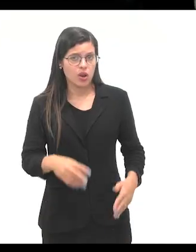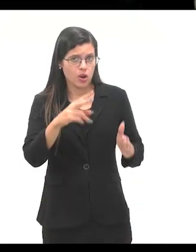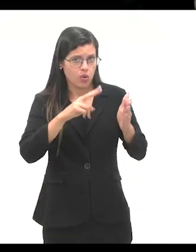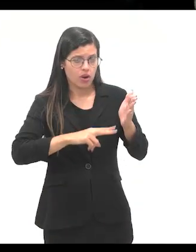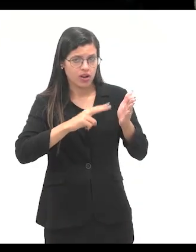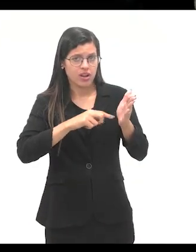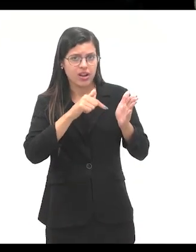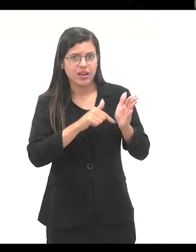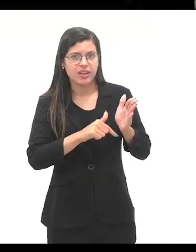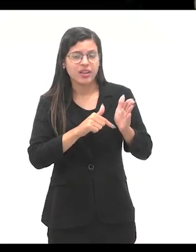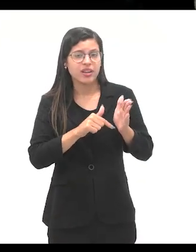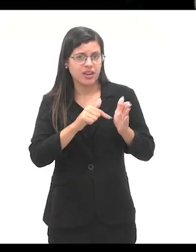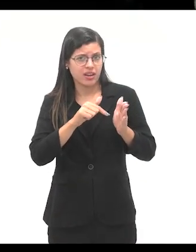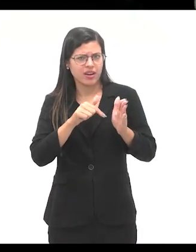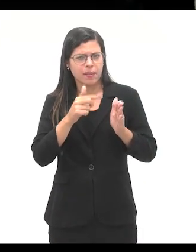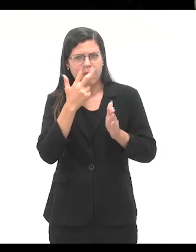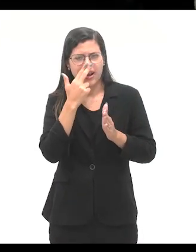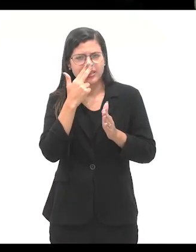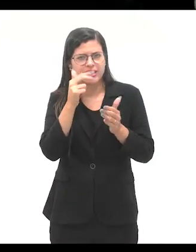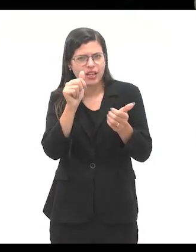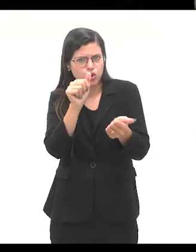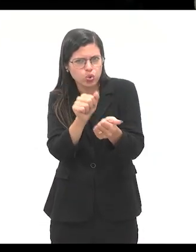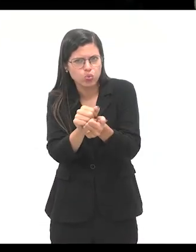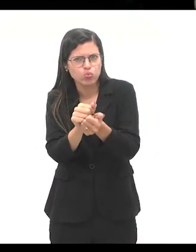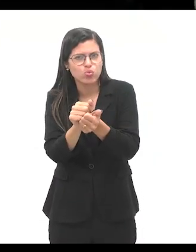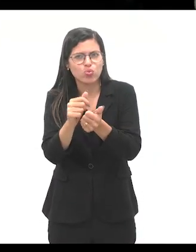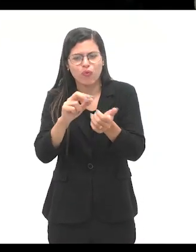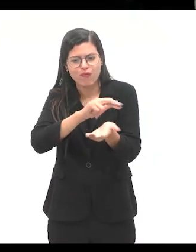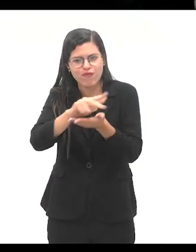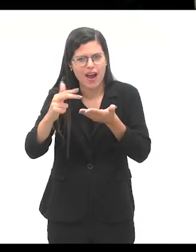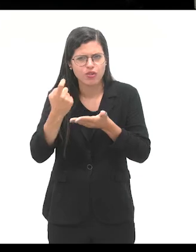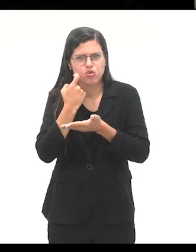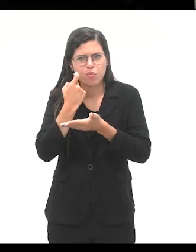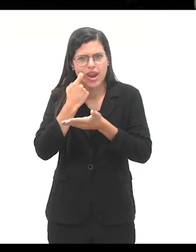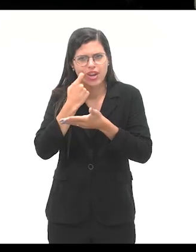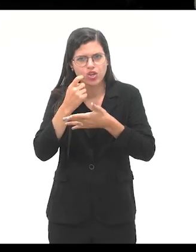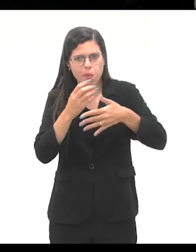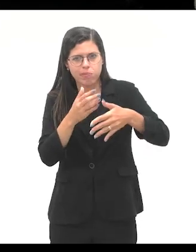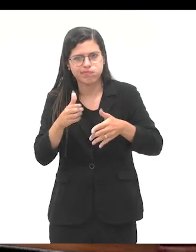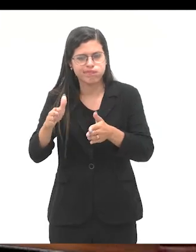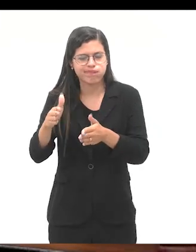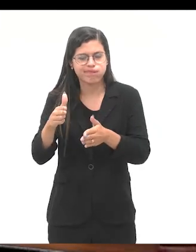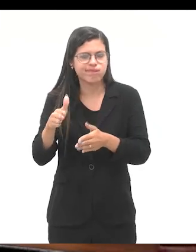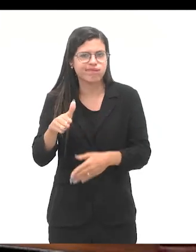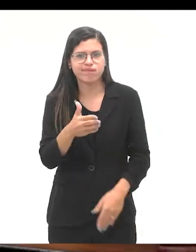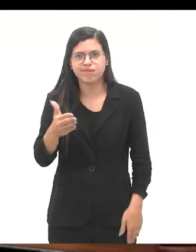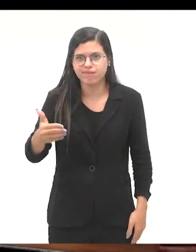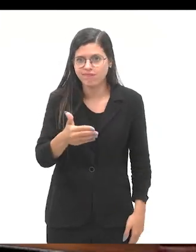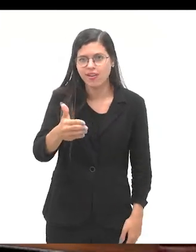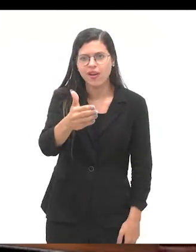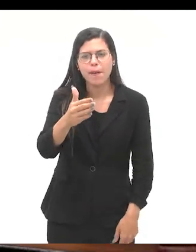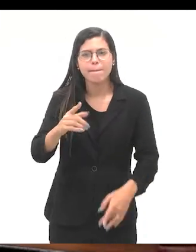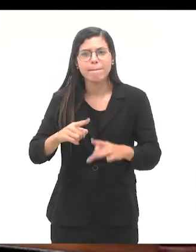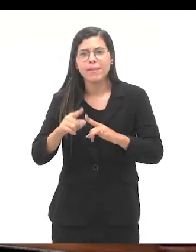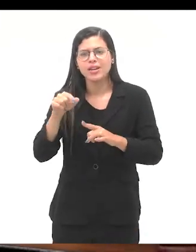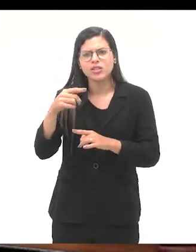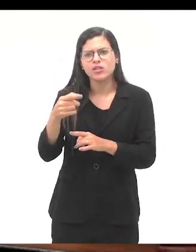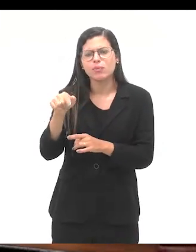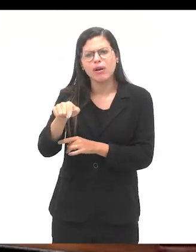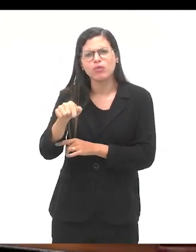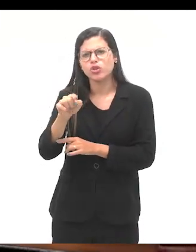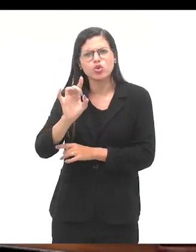na ficha do Tarpão que ele anda em cardume, mas quando apareceu para o senhor, apareceu um só. Um só. Veio sozinho. Um